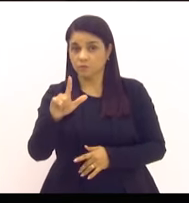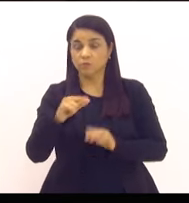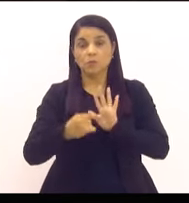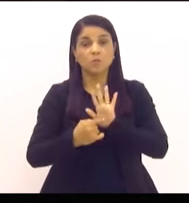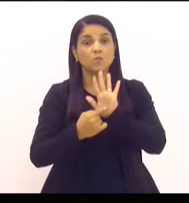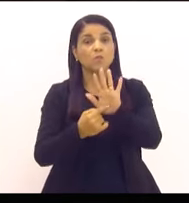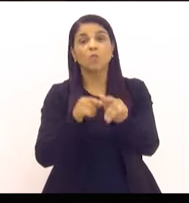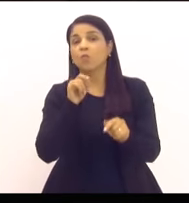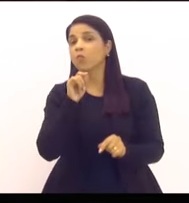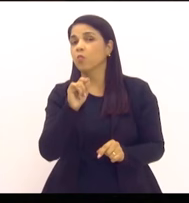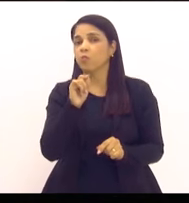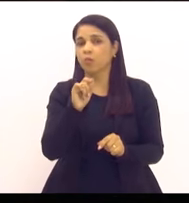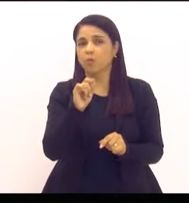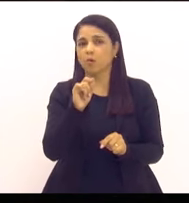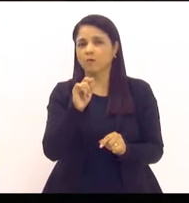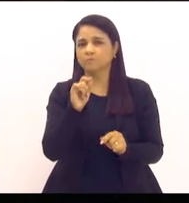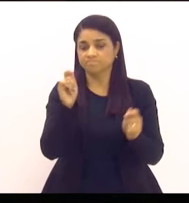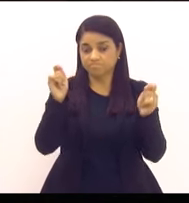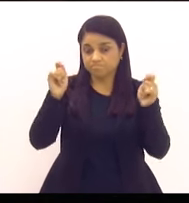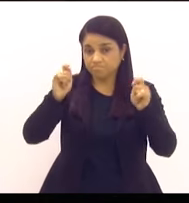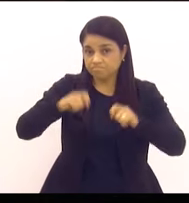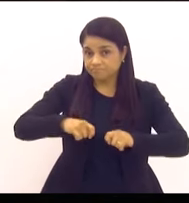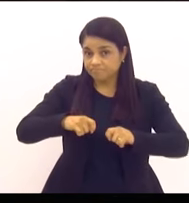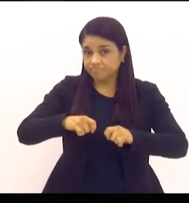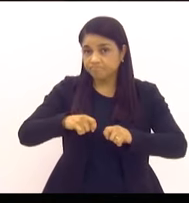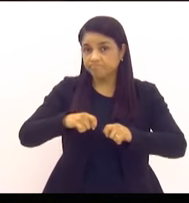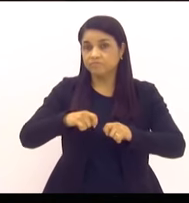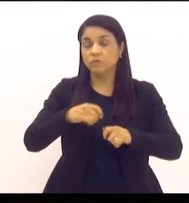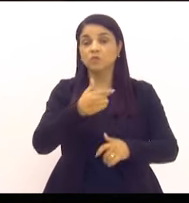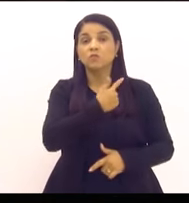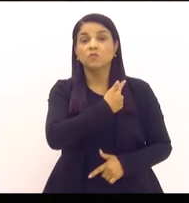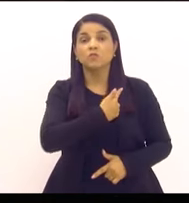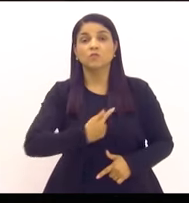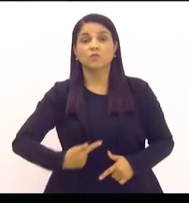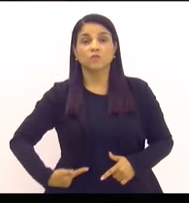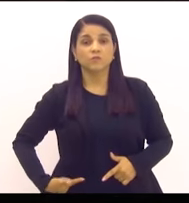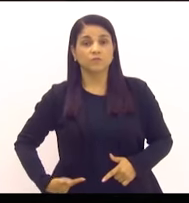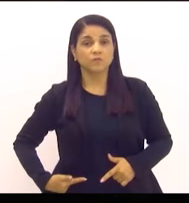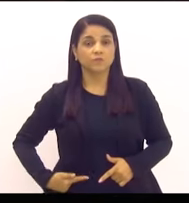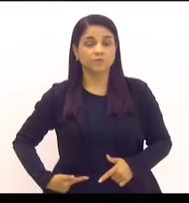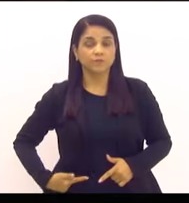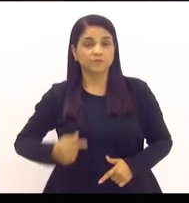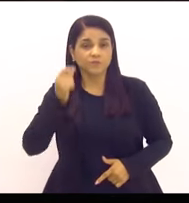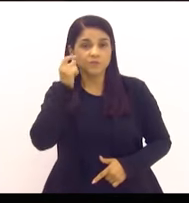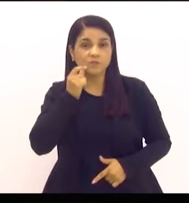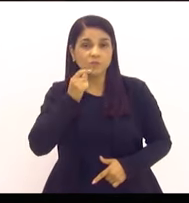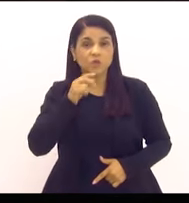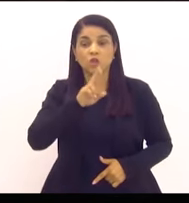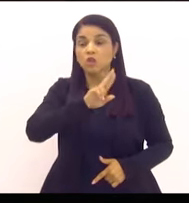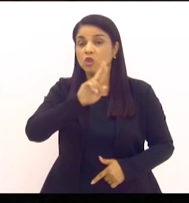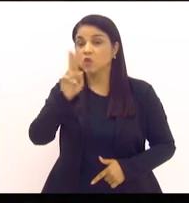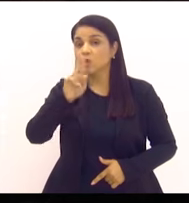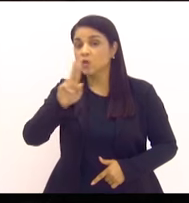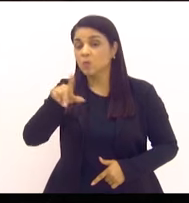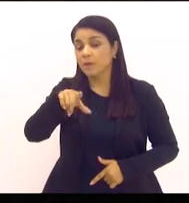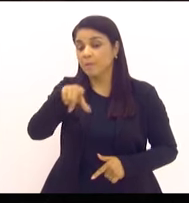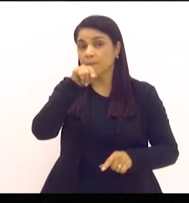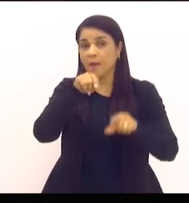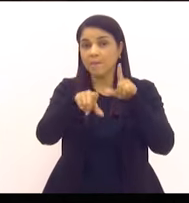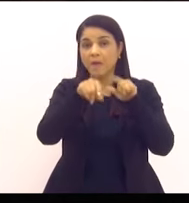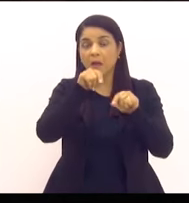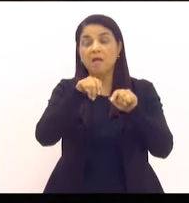Evidencia-se que é competência do governador nomear quem ele quiser e